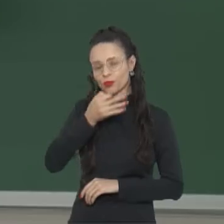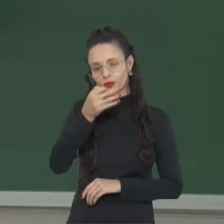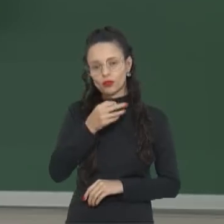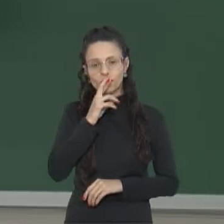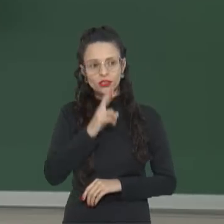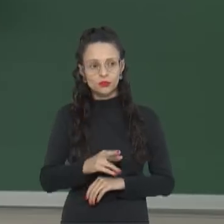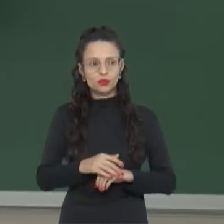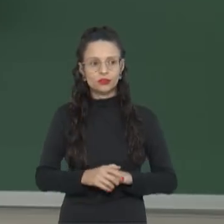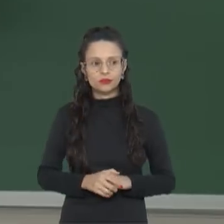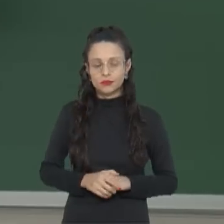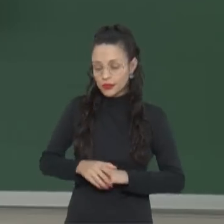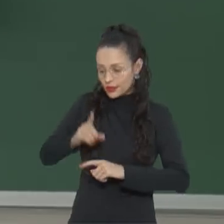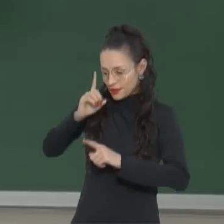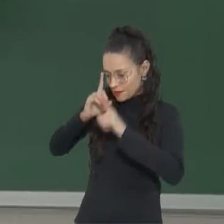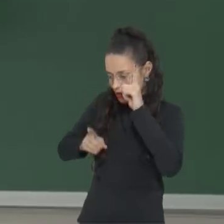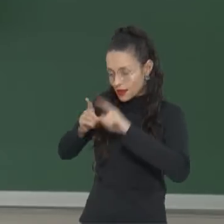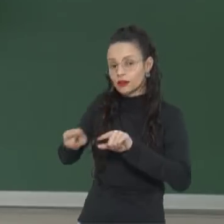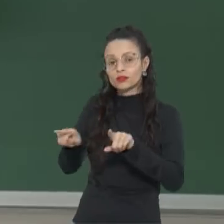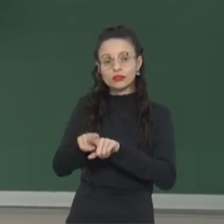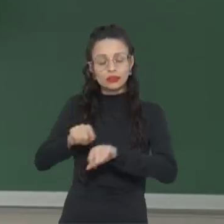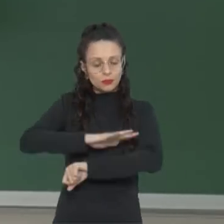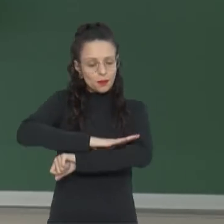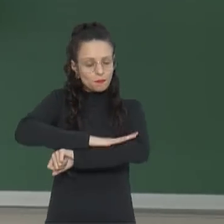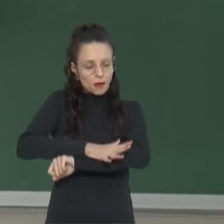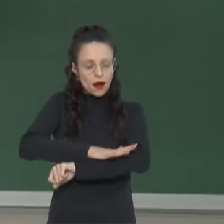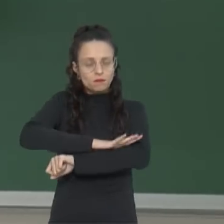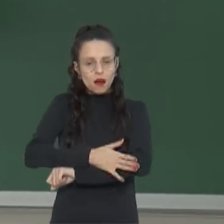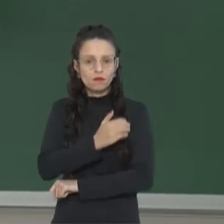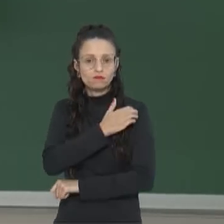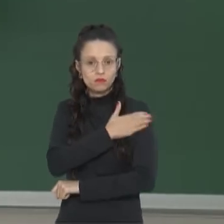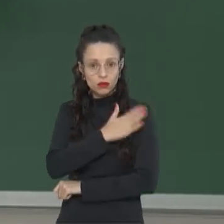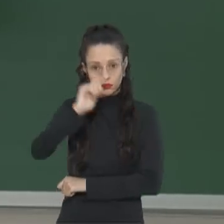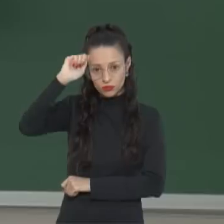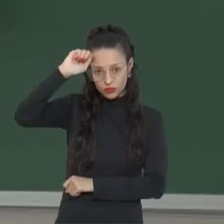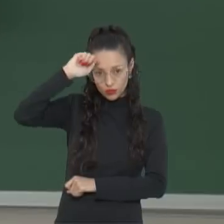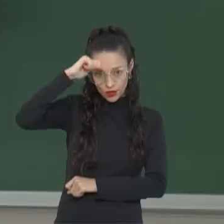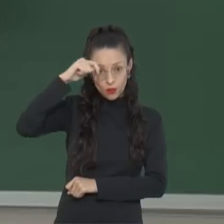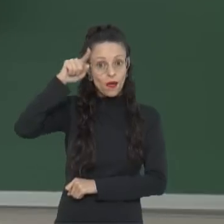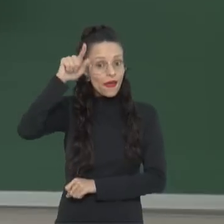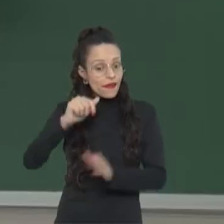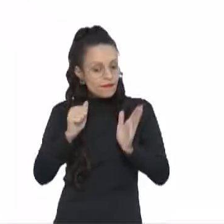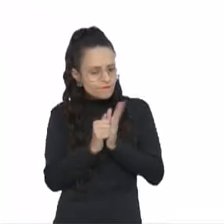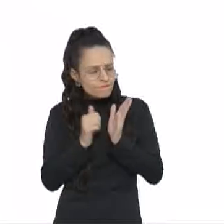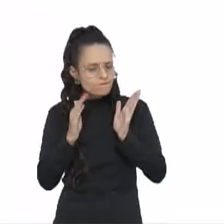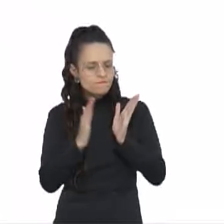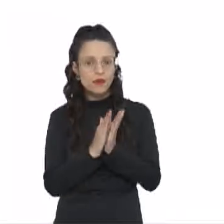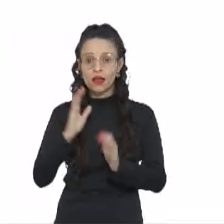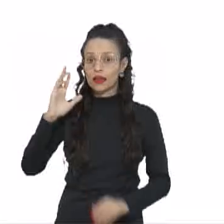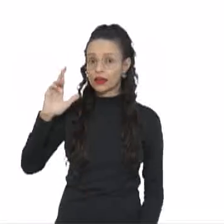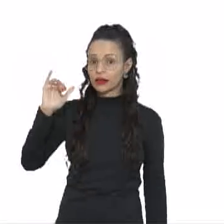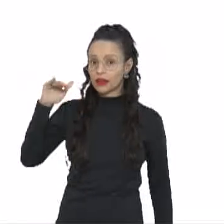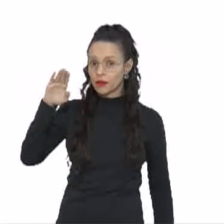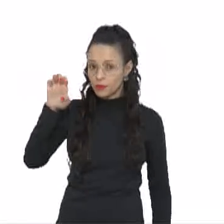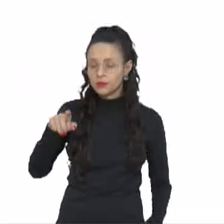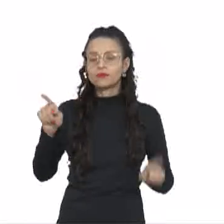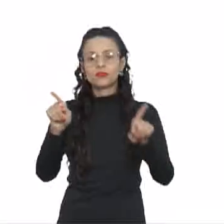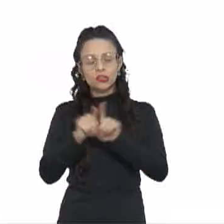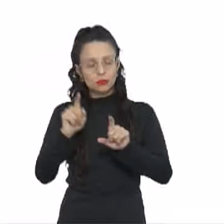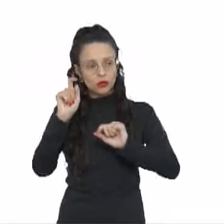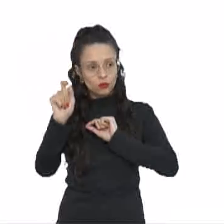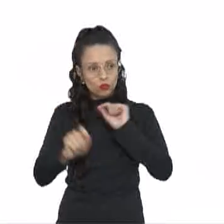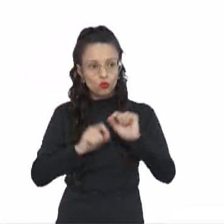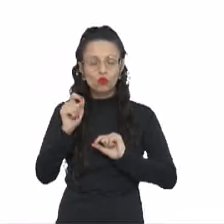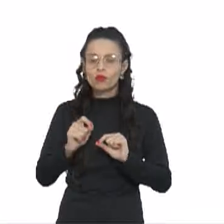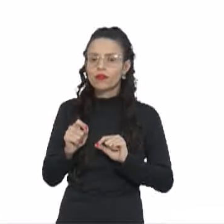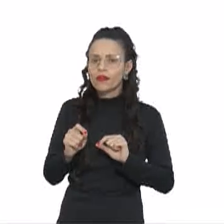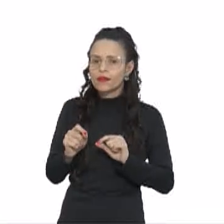O imperialismo e o racismo, crimes, defendidos pela Conferência de Bandung. E defendeu princípios como o